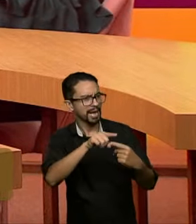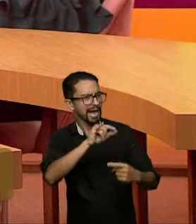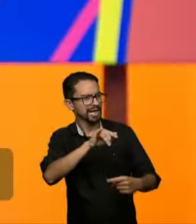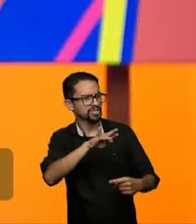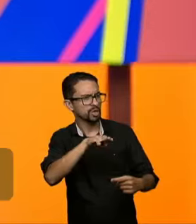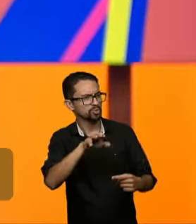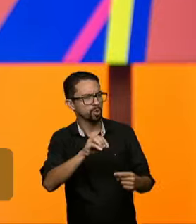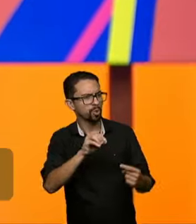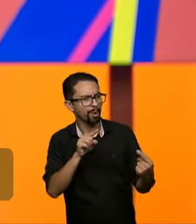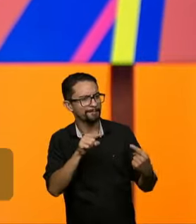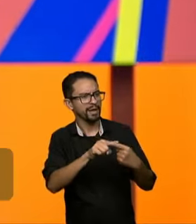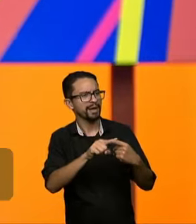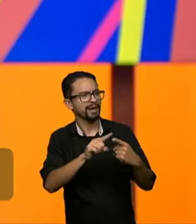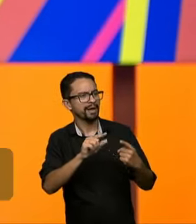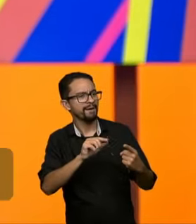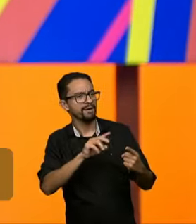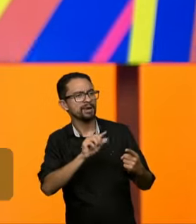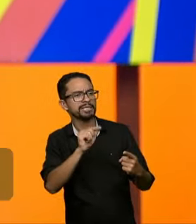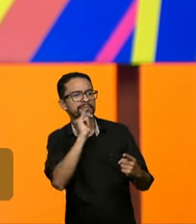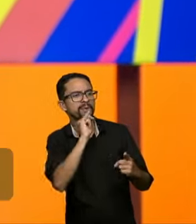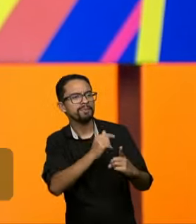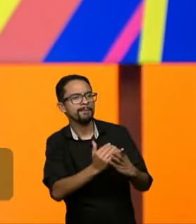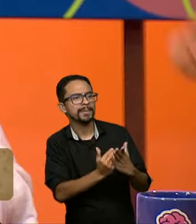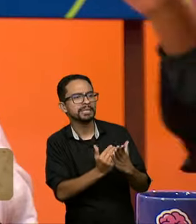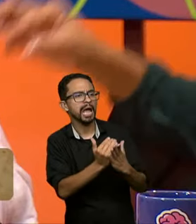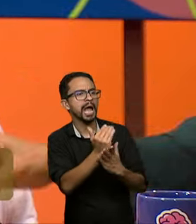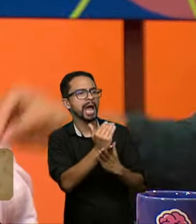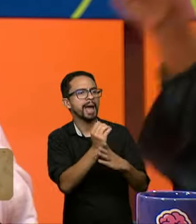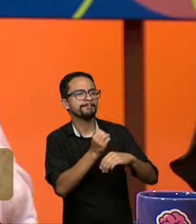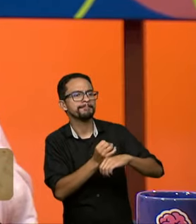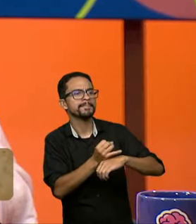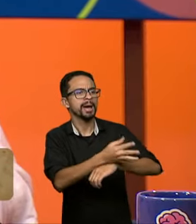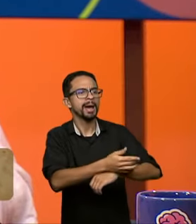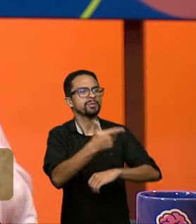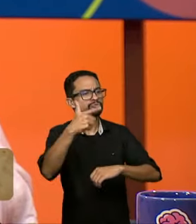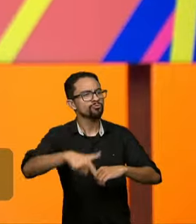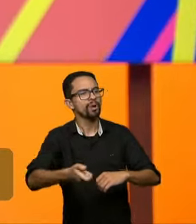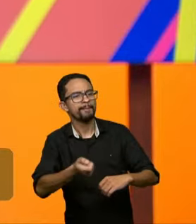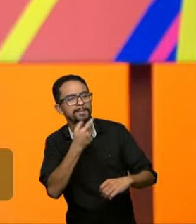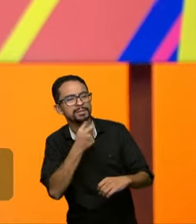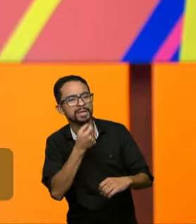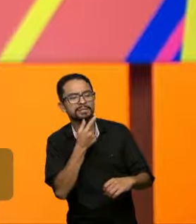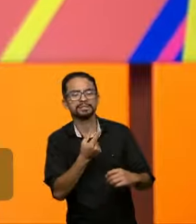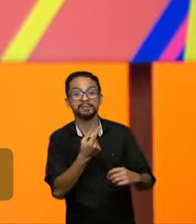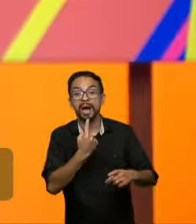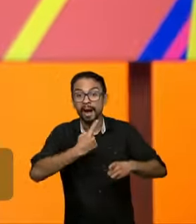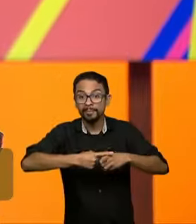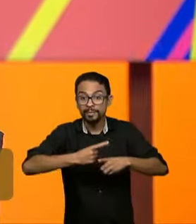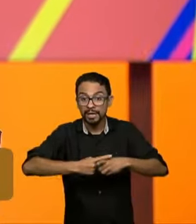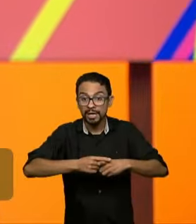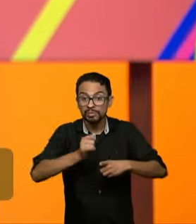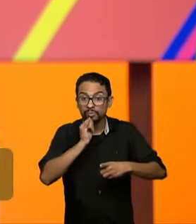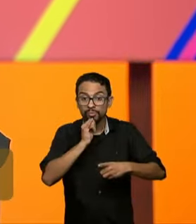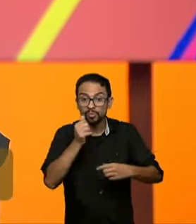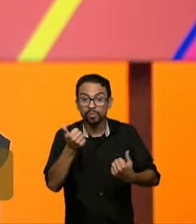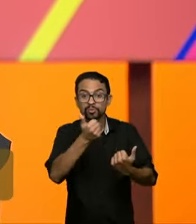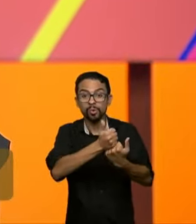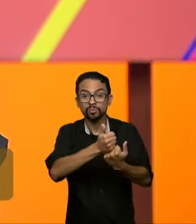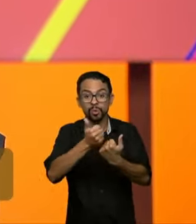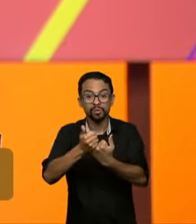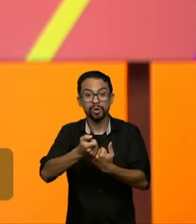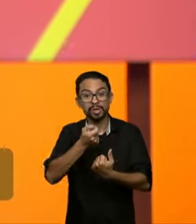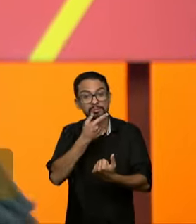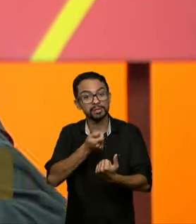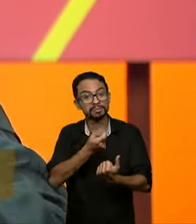adicto? Ele vai aumentar? Ele vai escalonar a dose? Ele vai, de madrugada, tomar mais um? Porque aí eu vou substituir essa